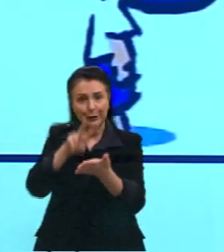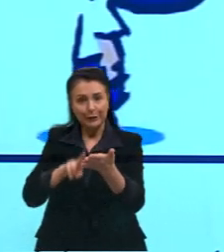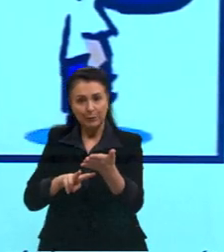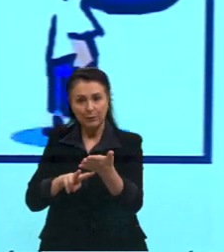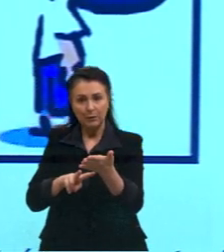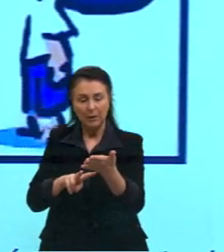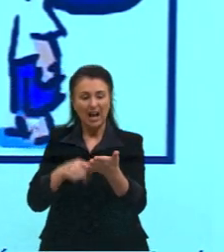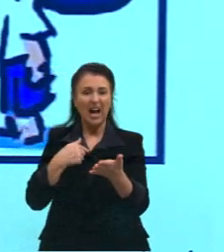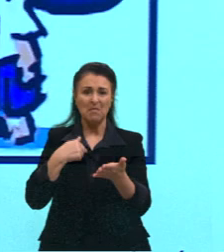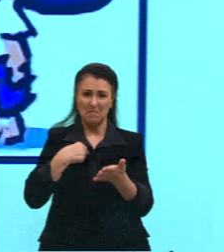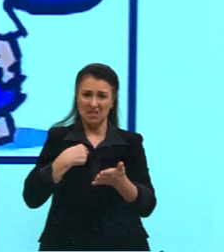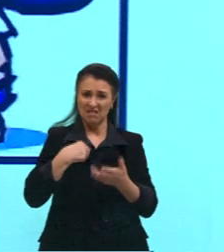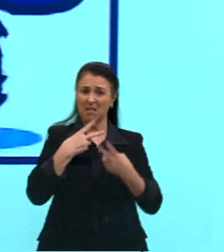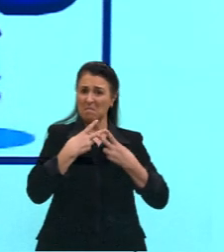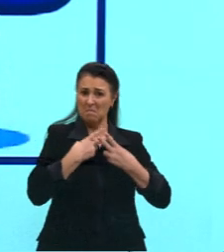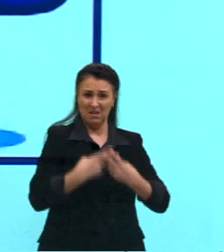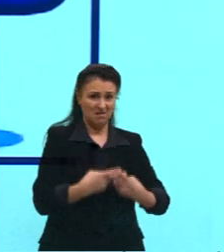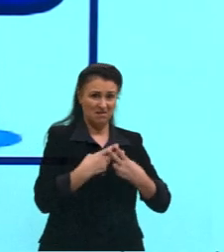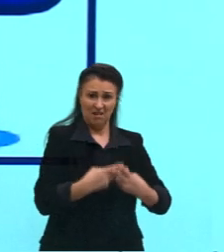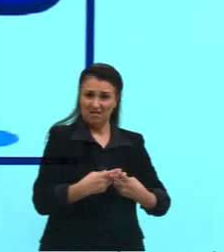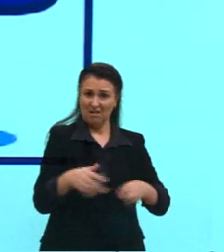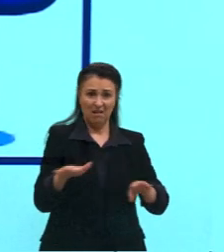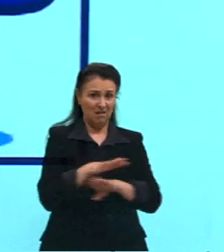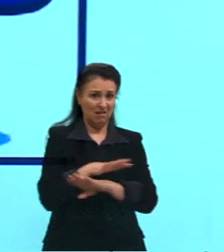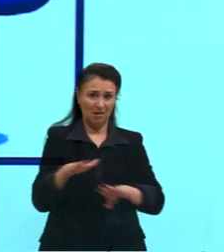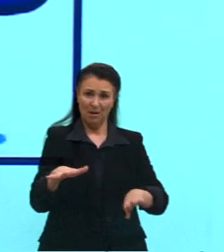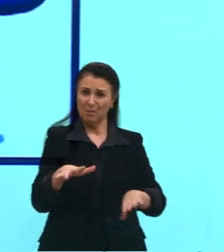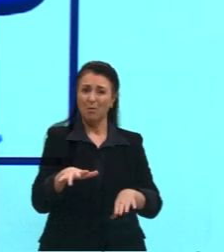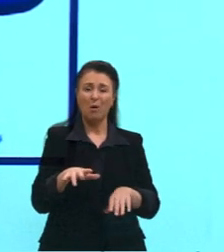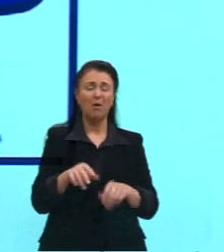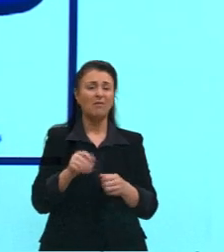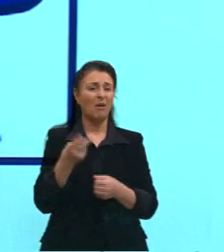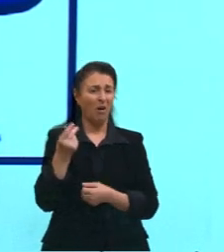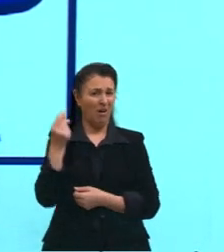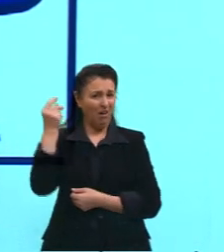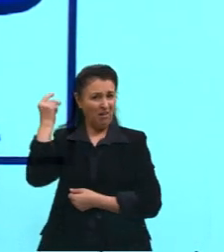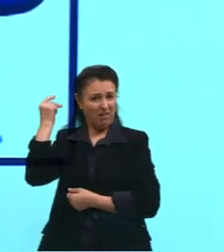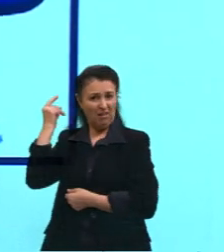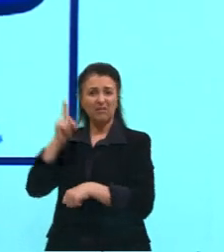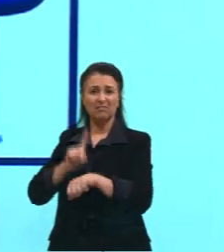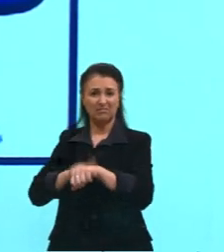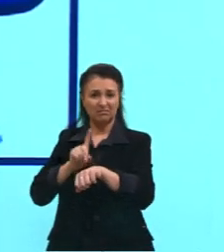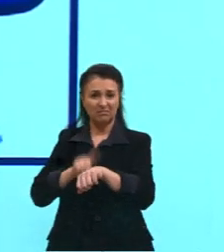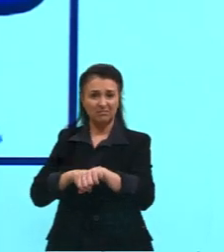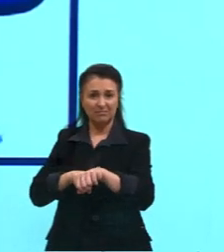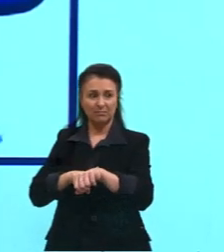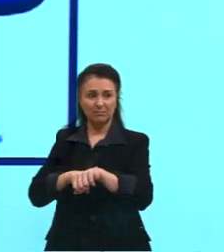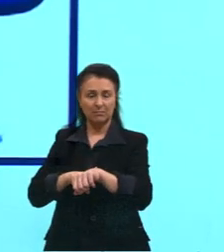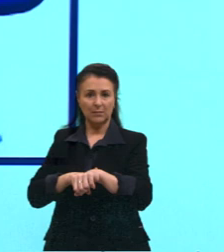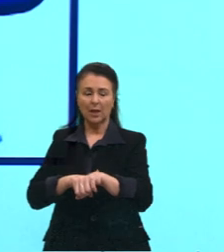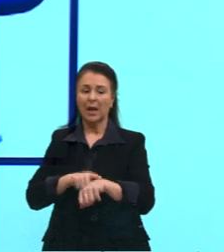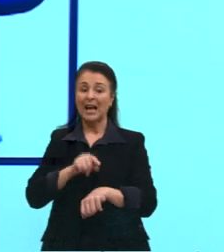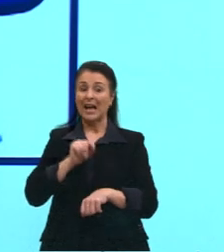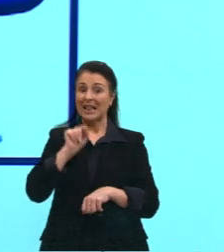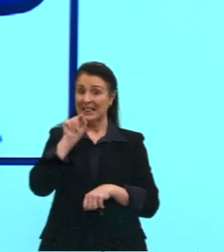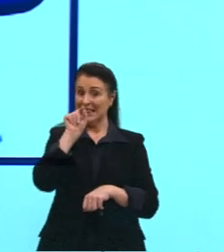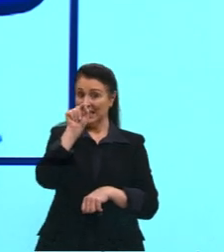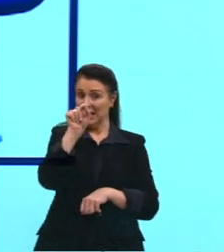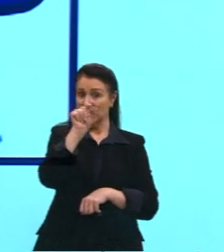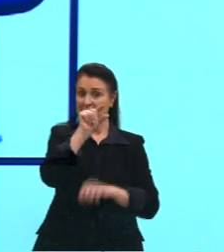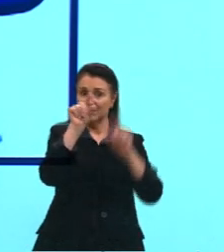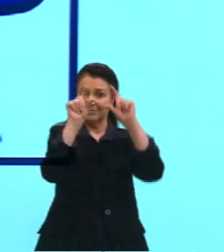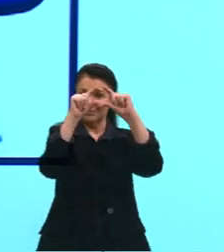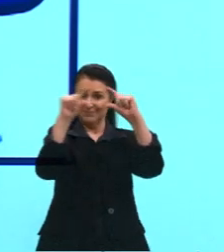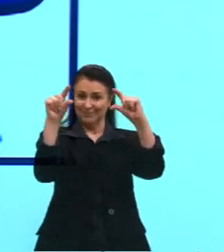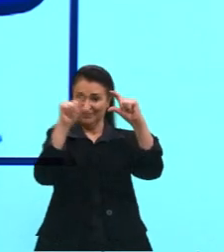paciência se foi faz tempo ali a gente tem um uso que é proposital nessa